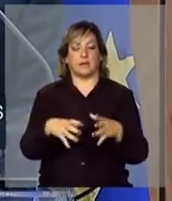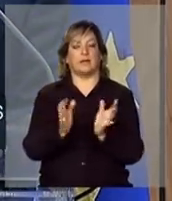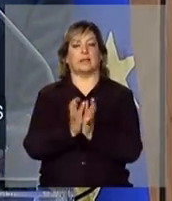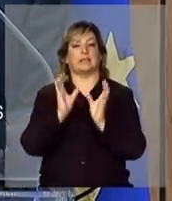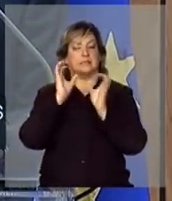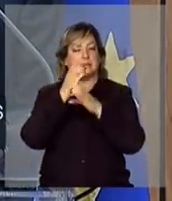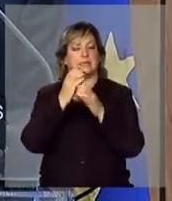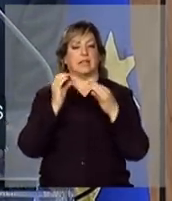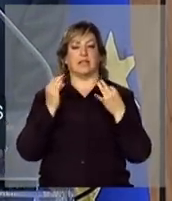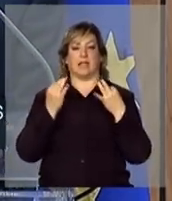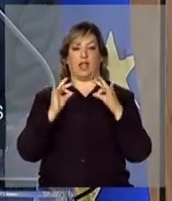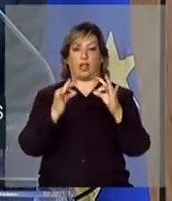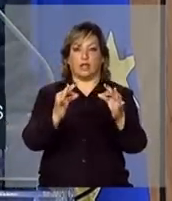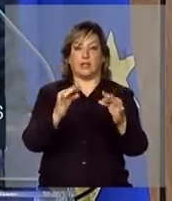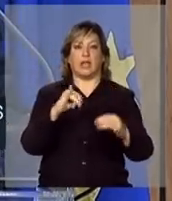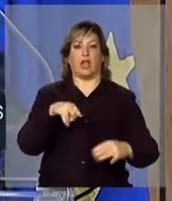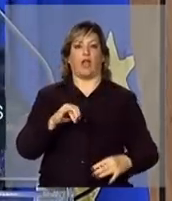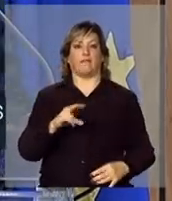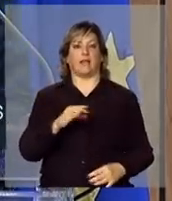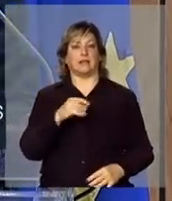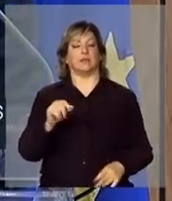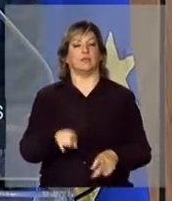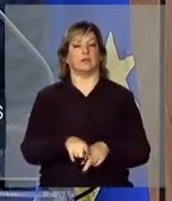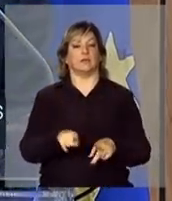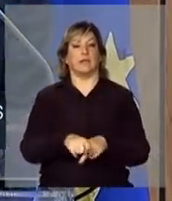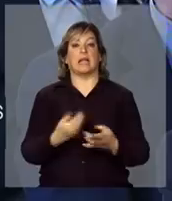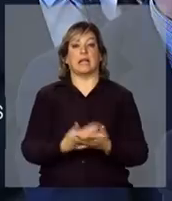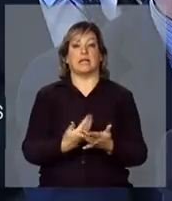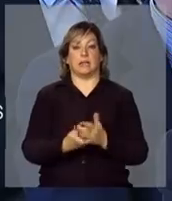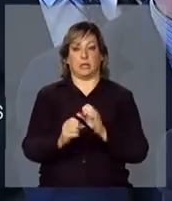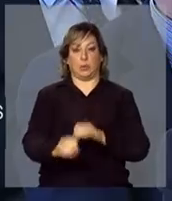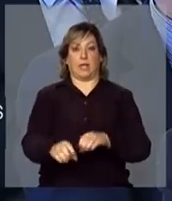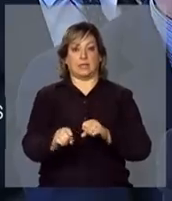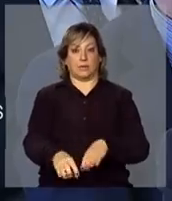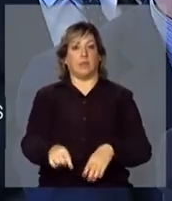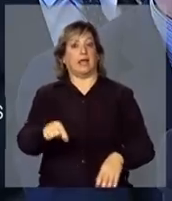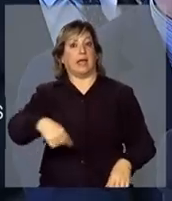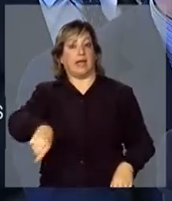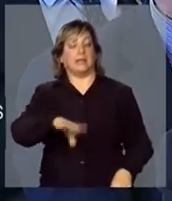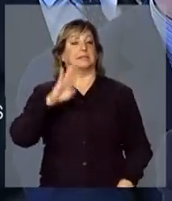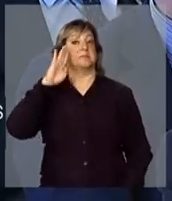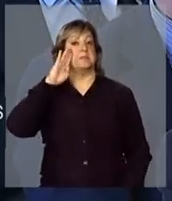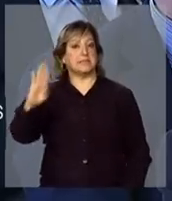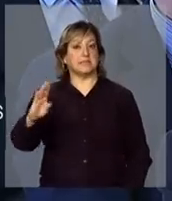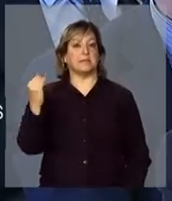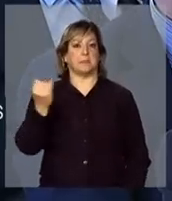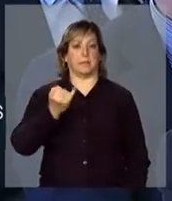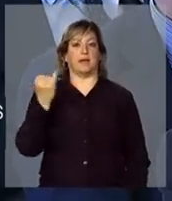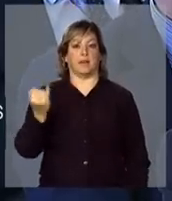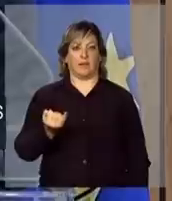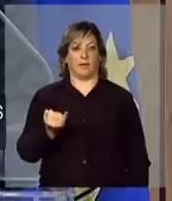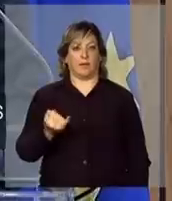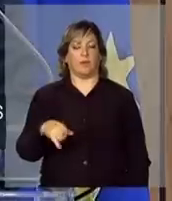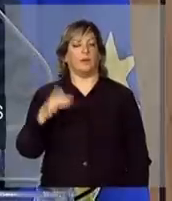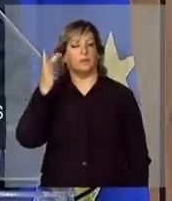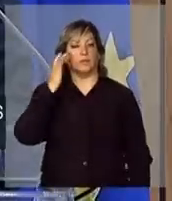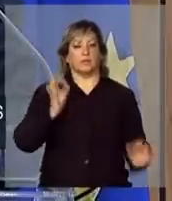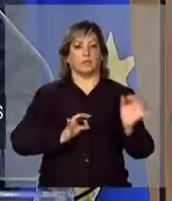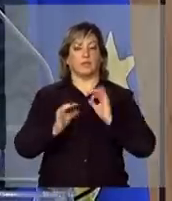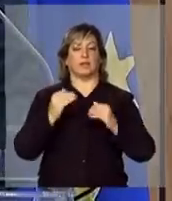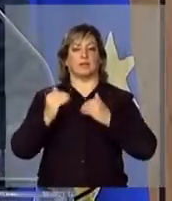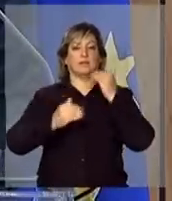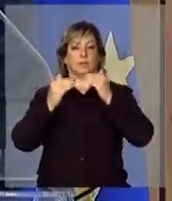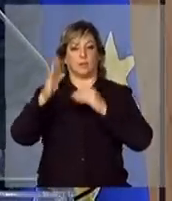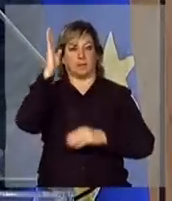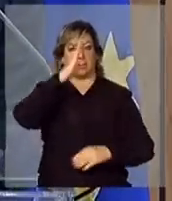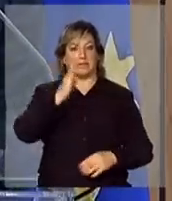ciência, tecnologia, inovação e educação. Estas questões são centrais para as estratégias de desenvolvimento